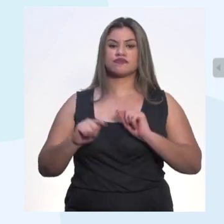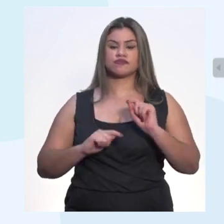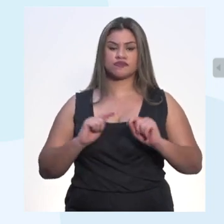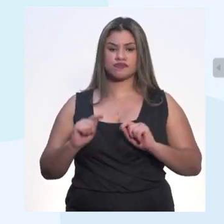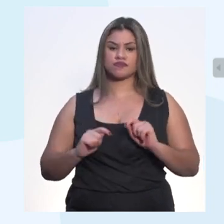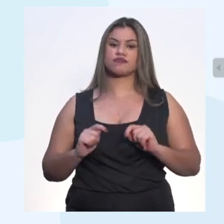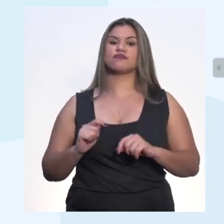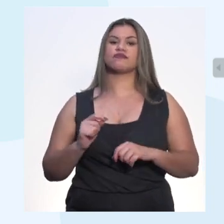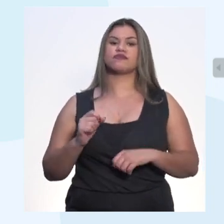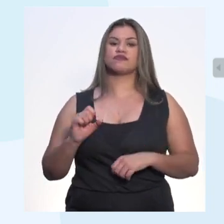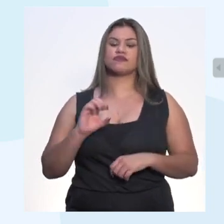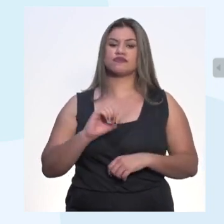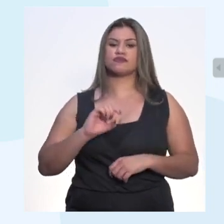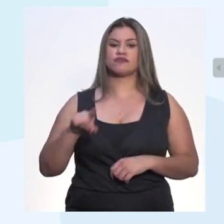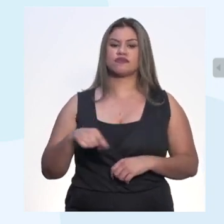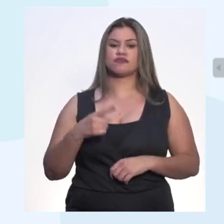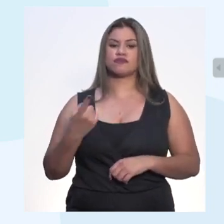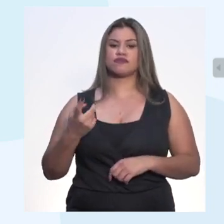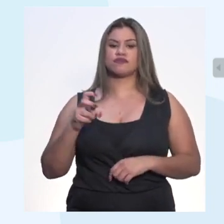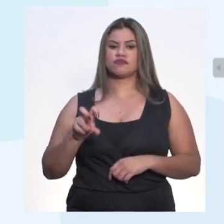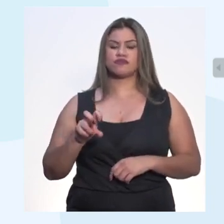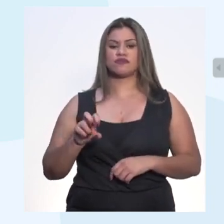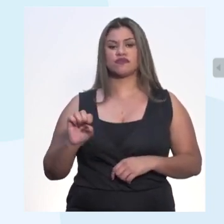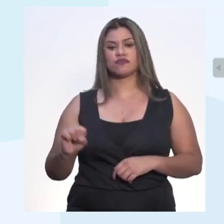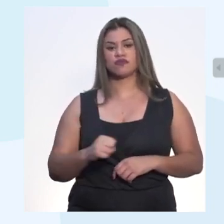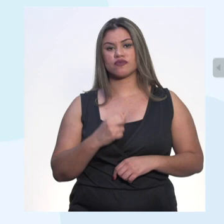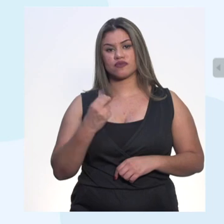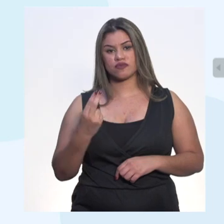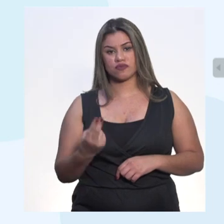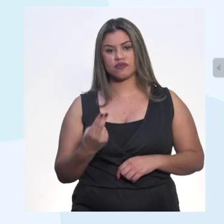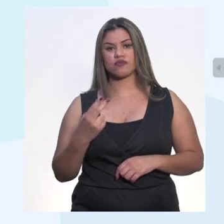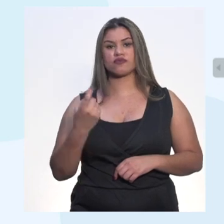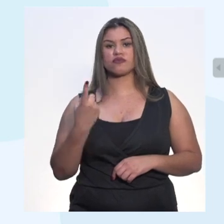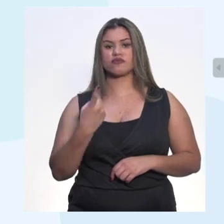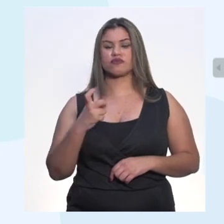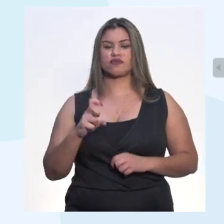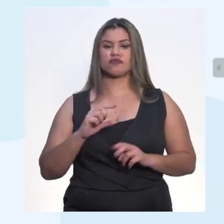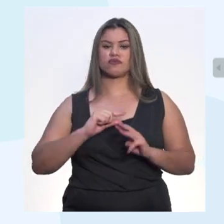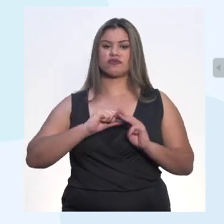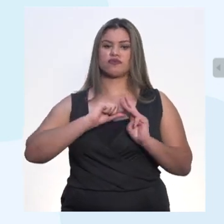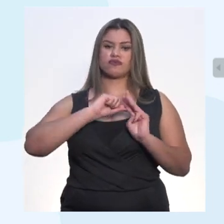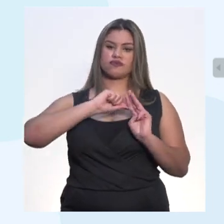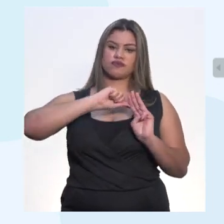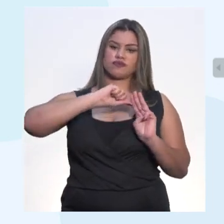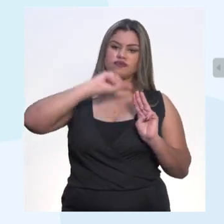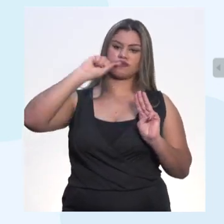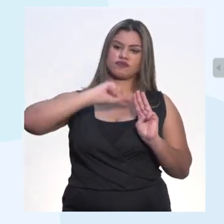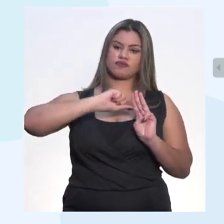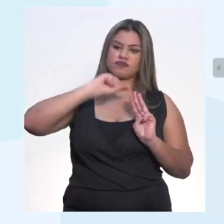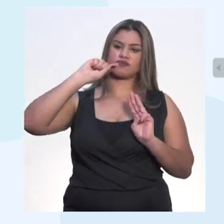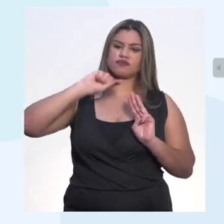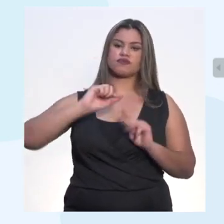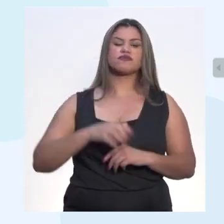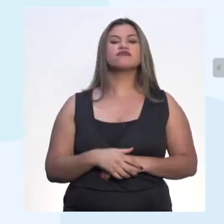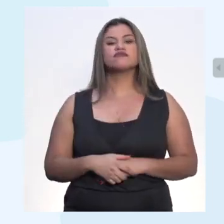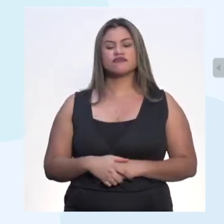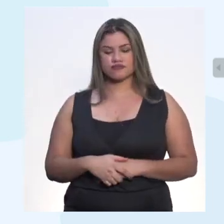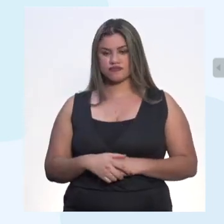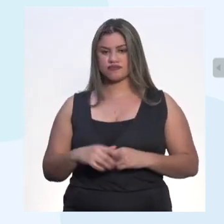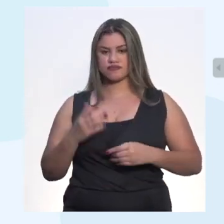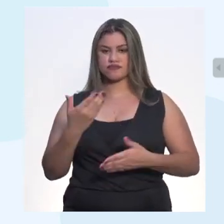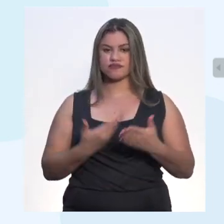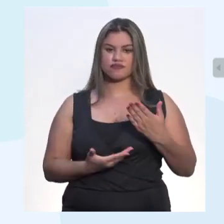decimal. 0,15 ou 15 centésimos. Então, sempre essa relação com o